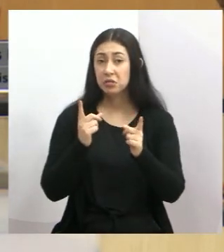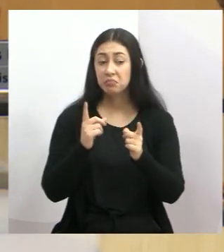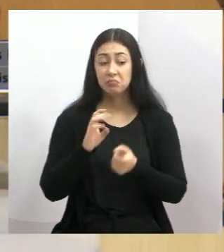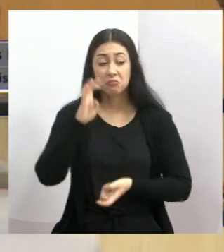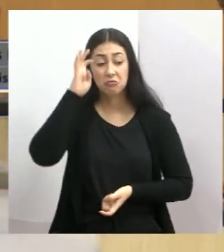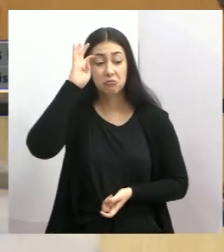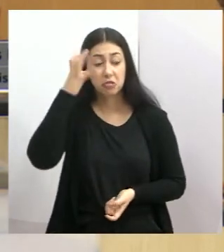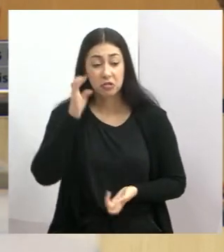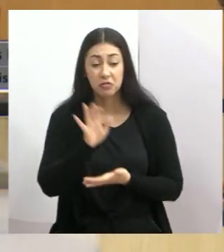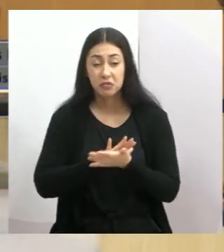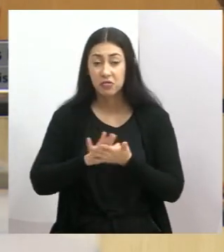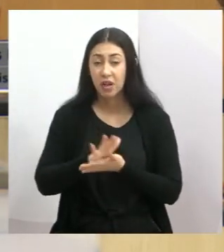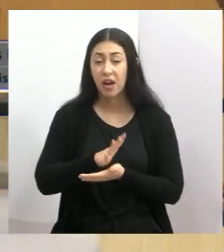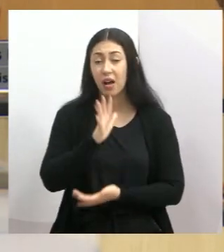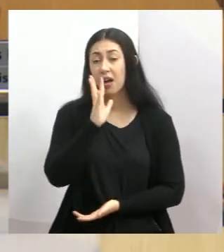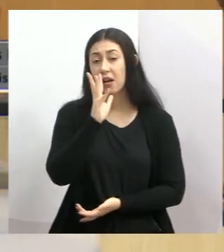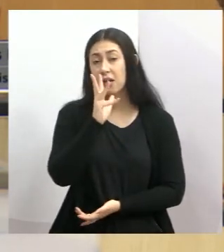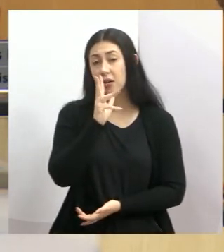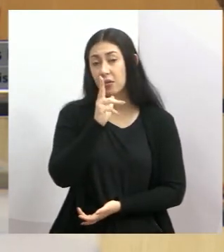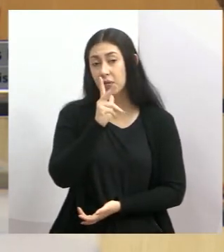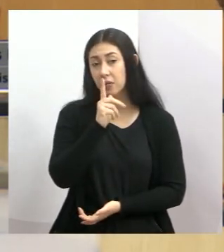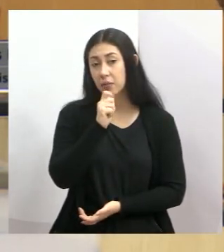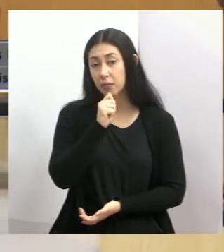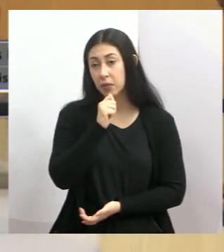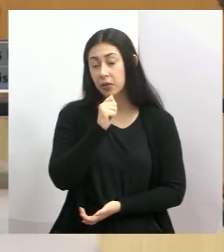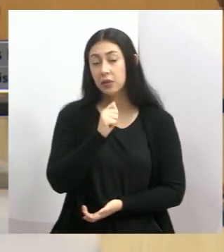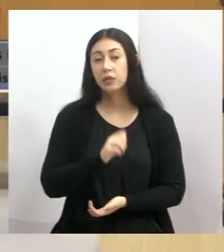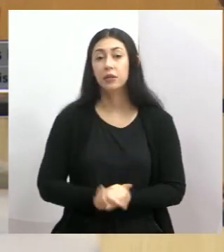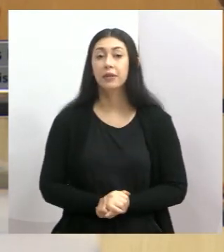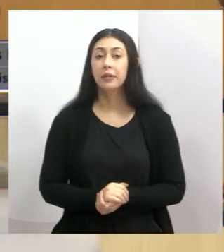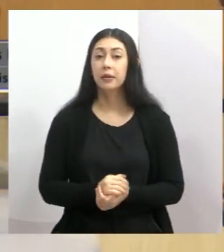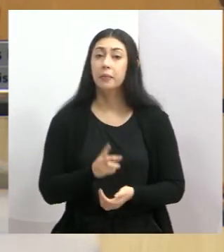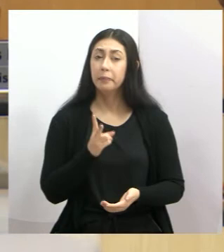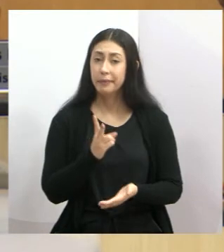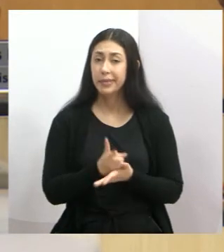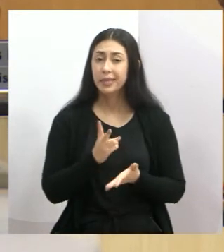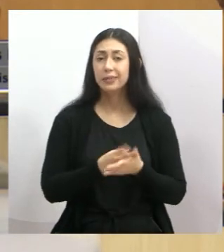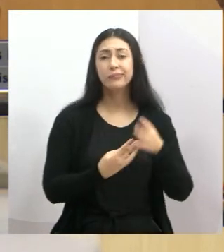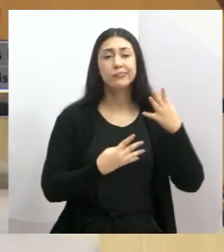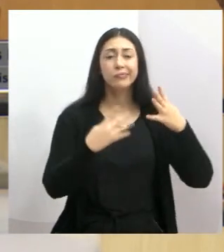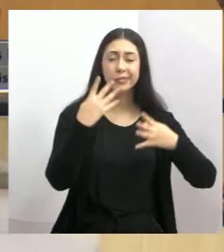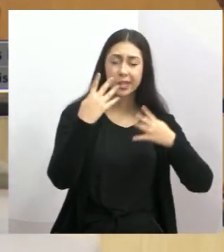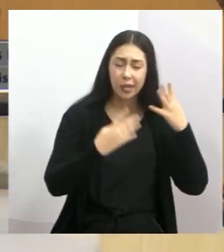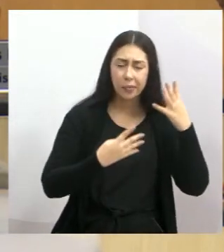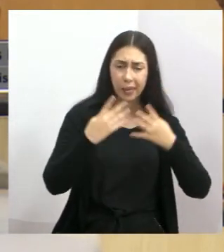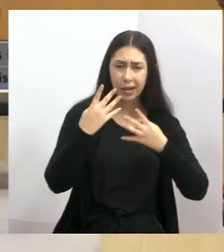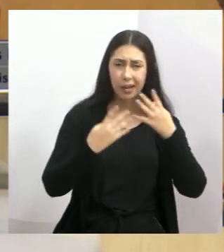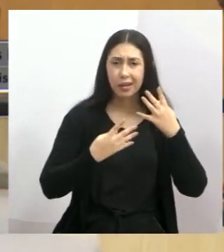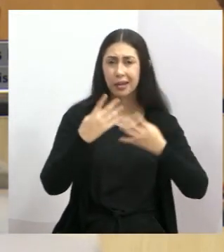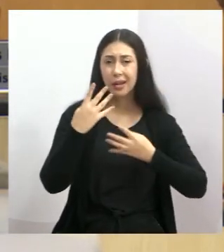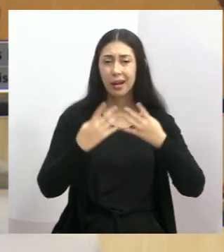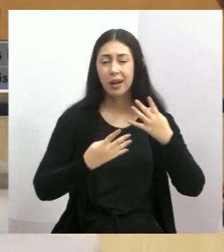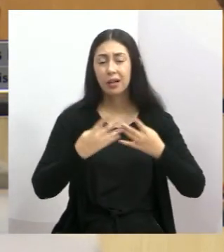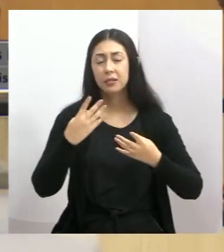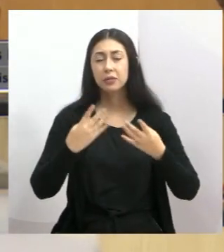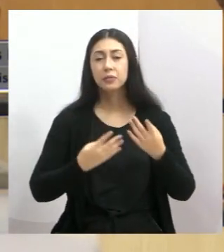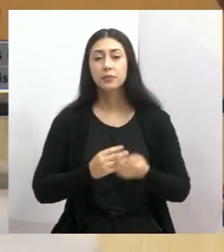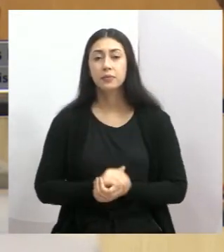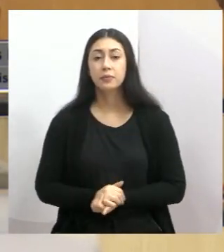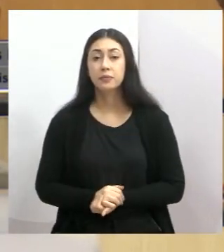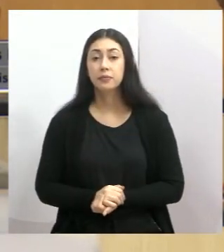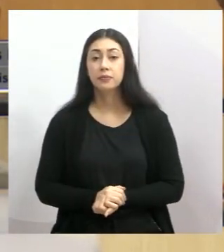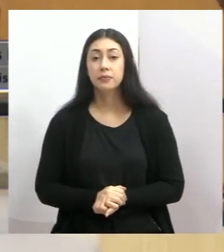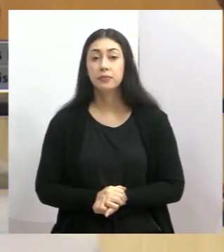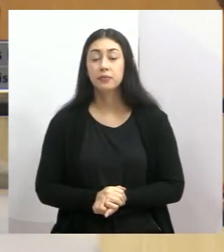são cortada é uma demora para postar essas árvores que tem prejudicado o calçada tem prejudicado as suas casas